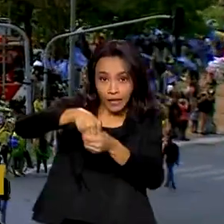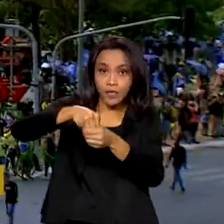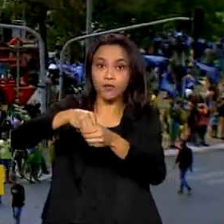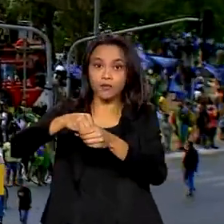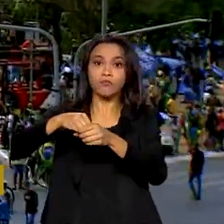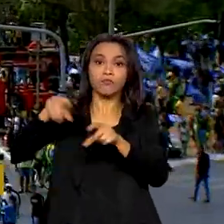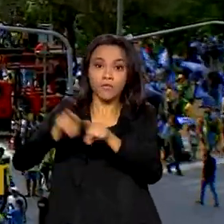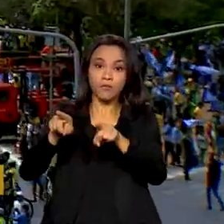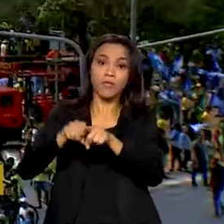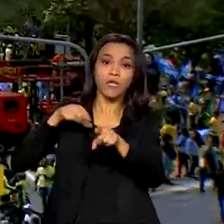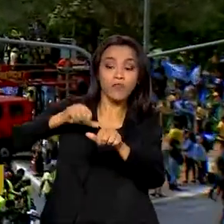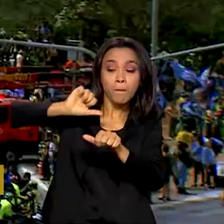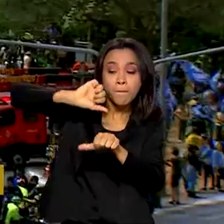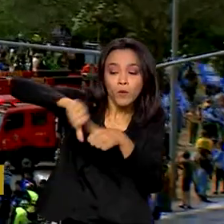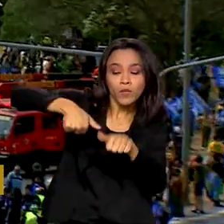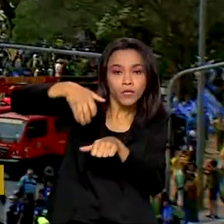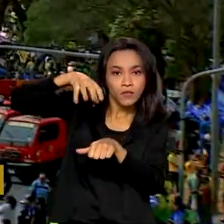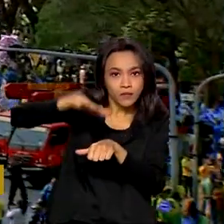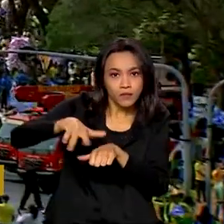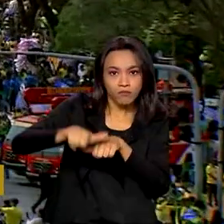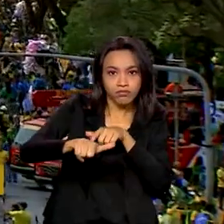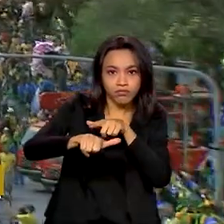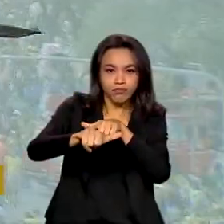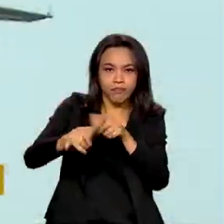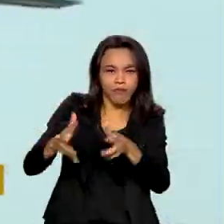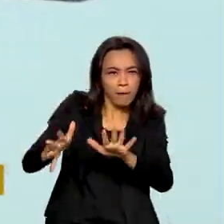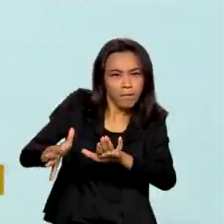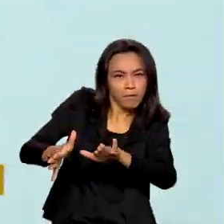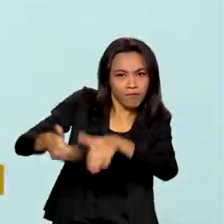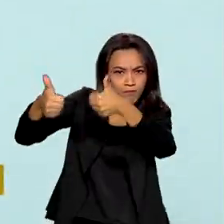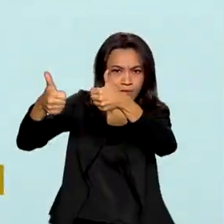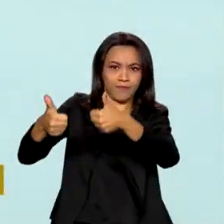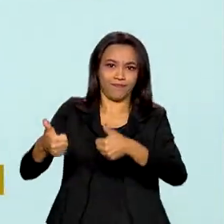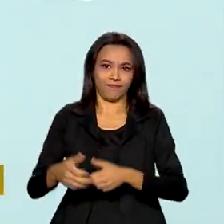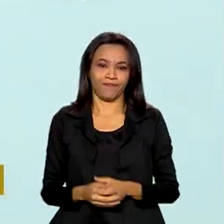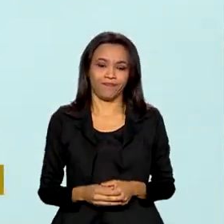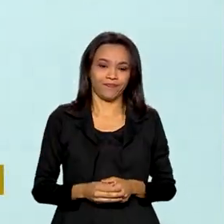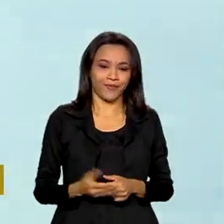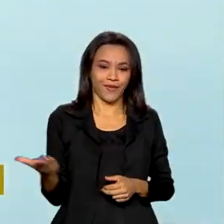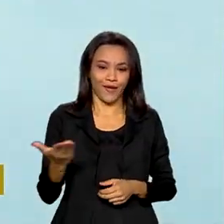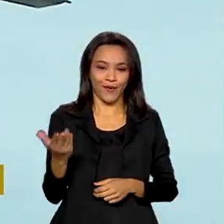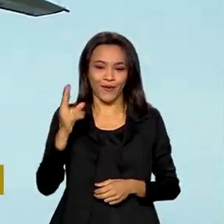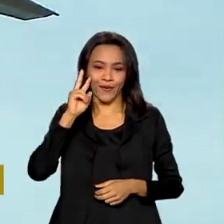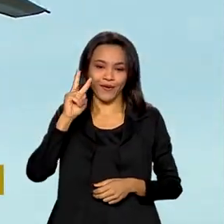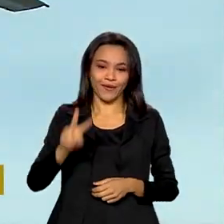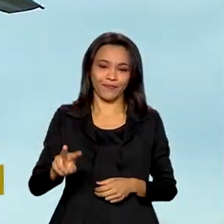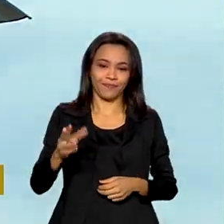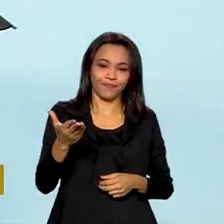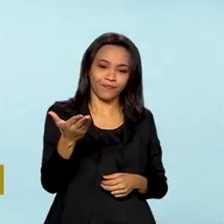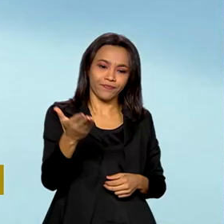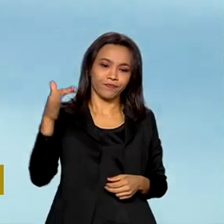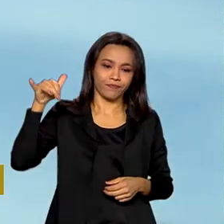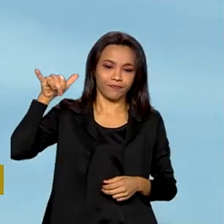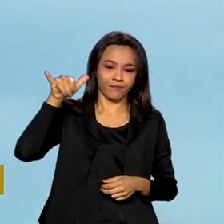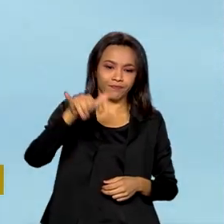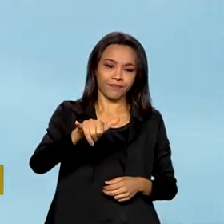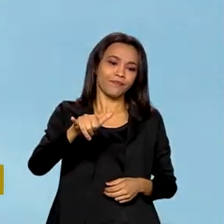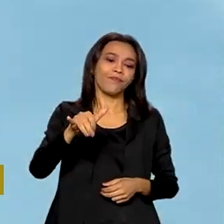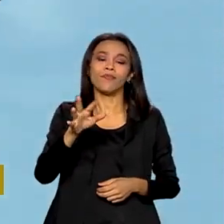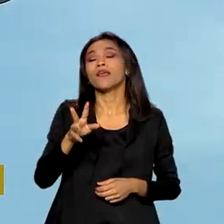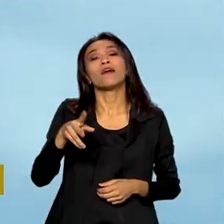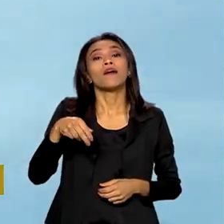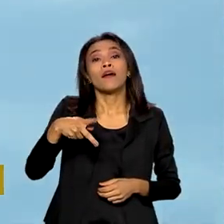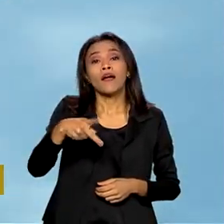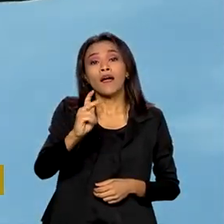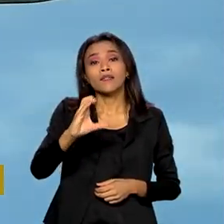que ela realmente tivesse a parte de navegação aprimorada. E agora temos a aeronave KC-30,